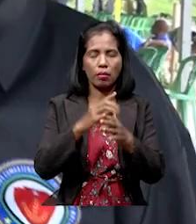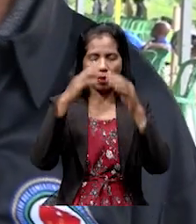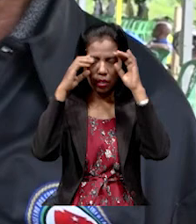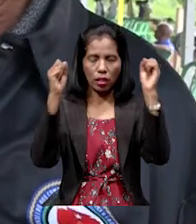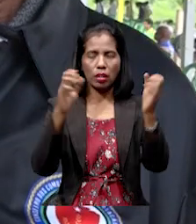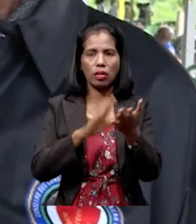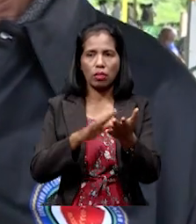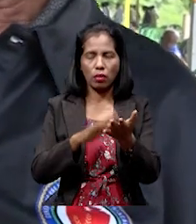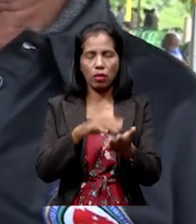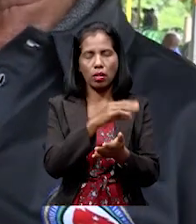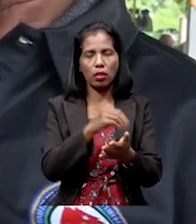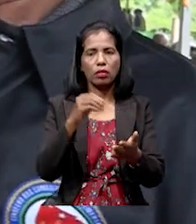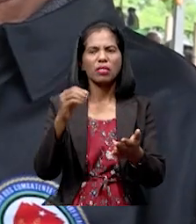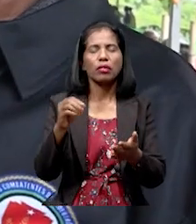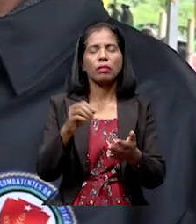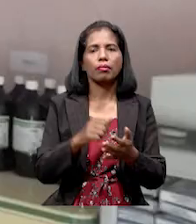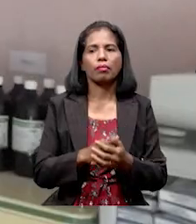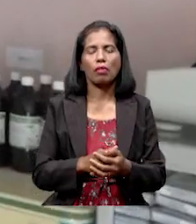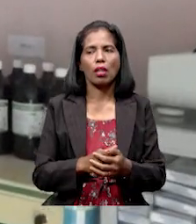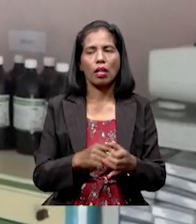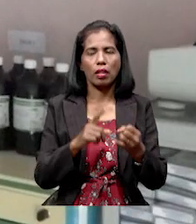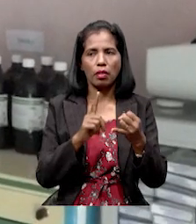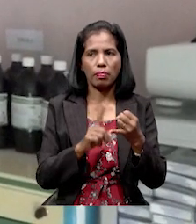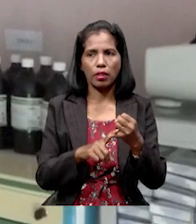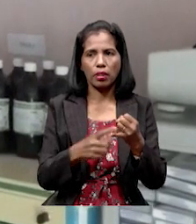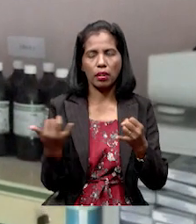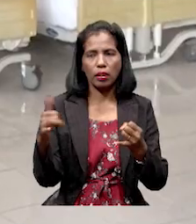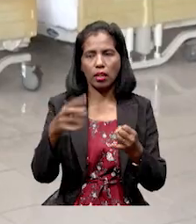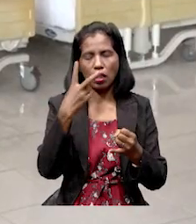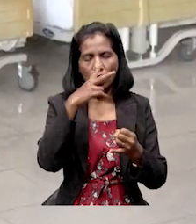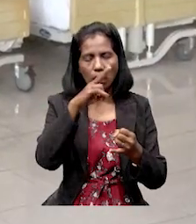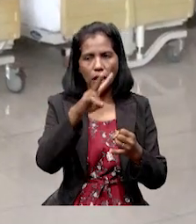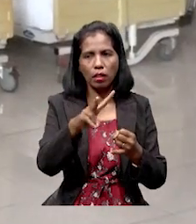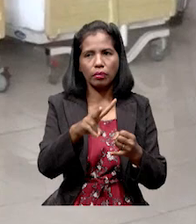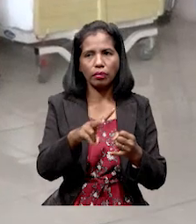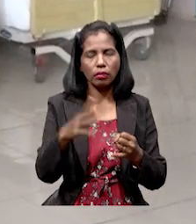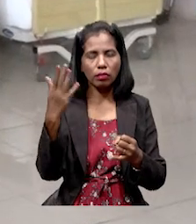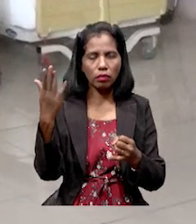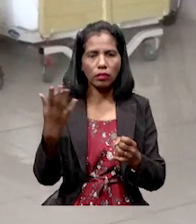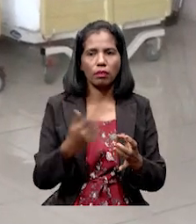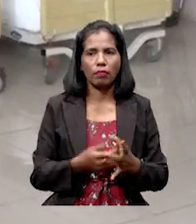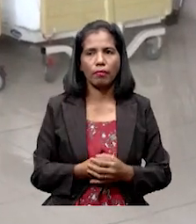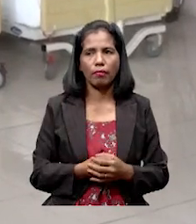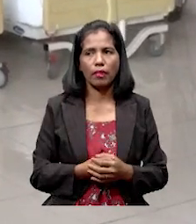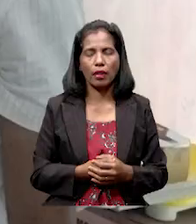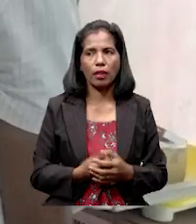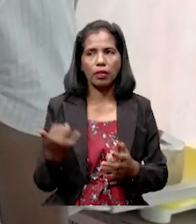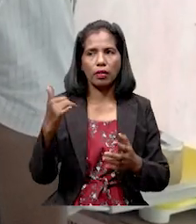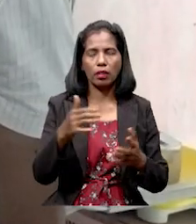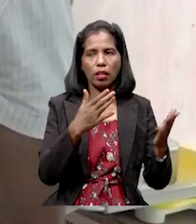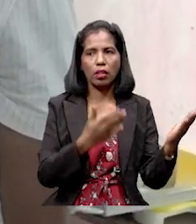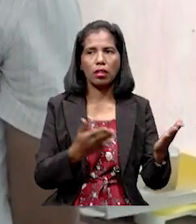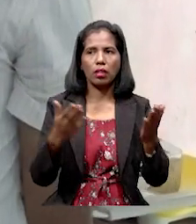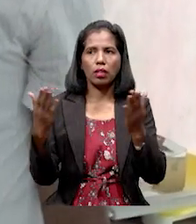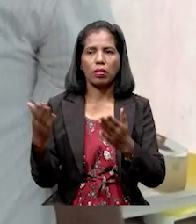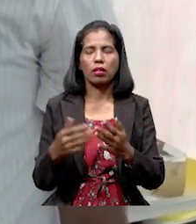ho estudantes. I quarto sira mai hare laboratori sira kada fakultad nia. Nebe sira lori fila.